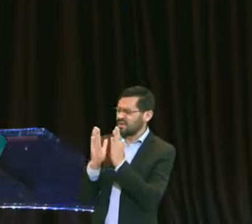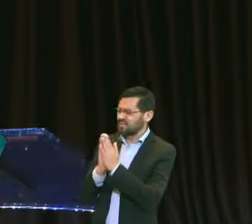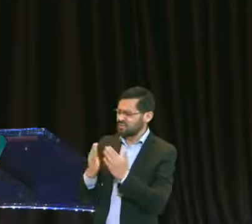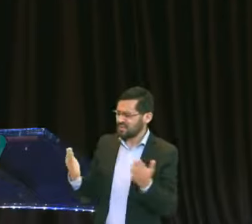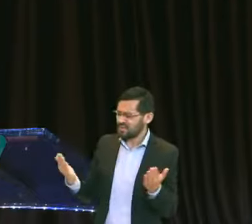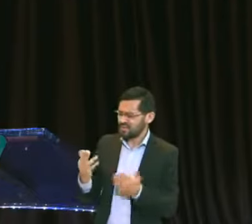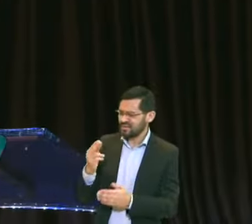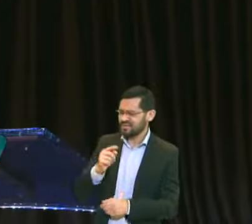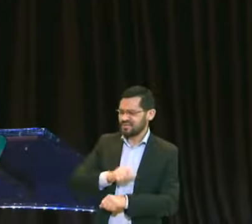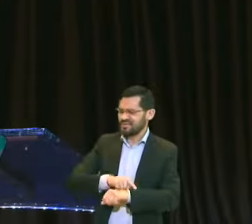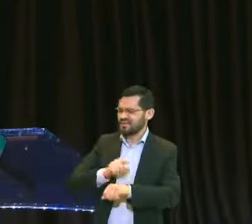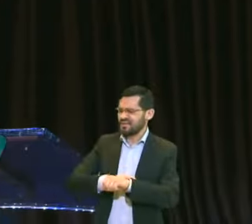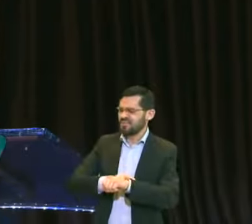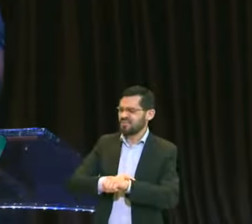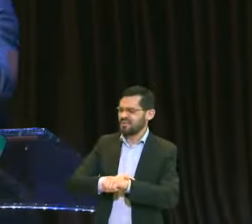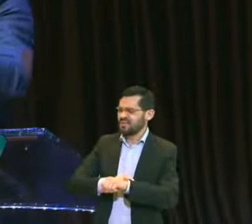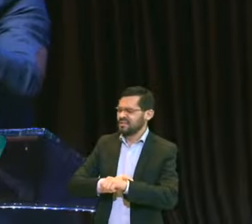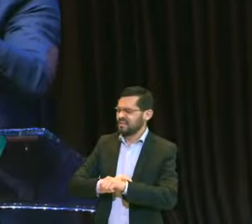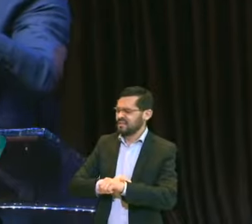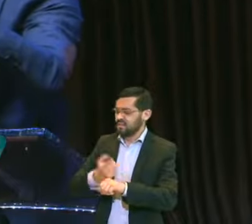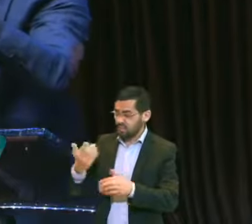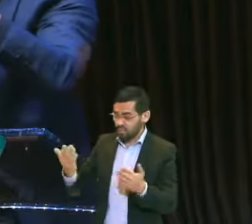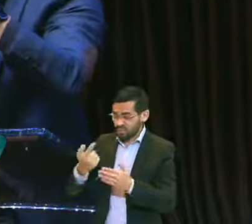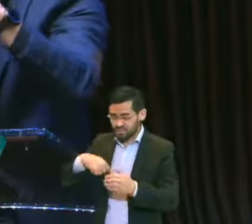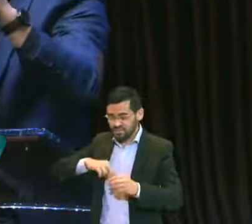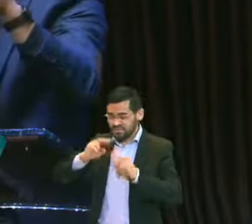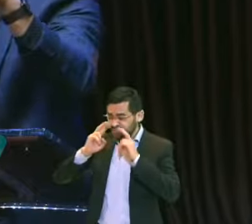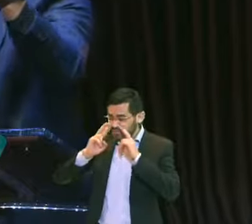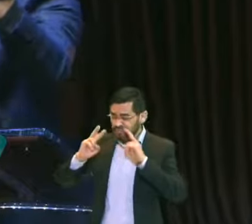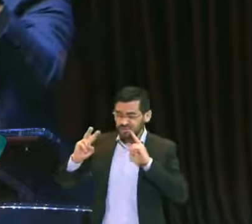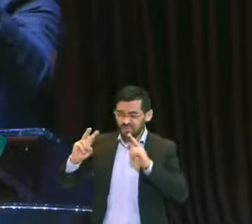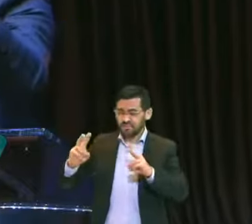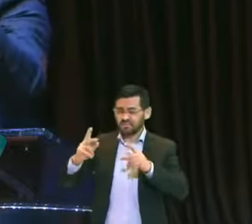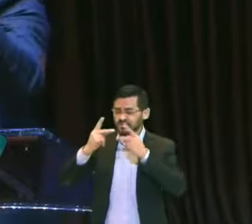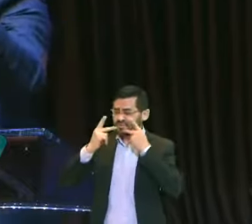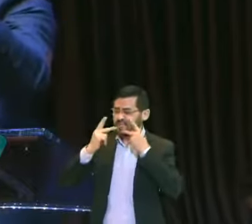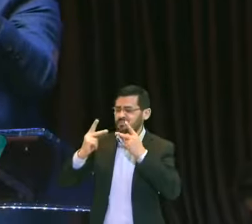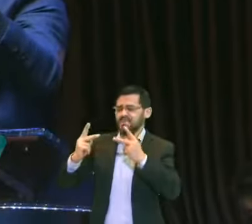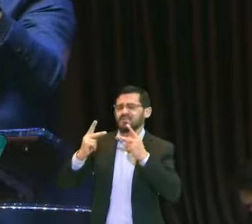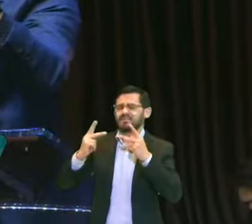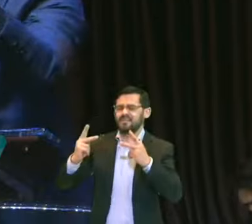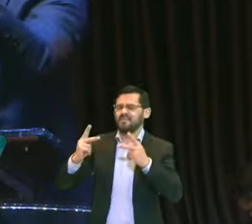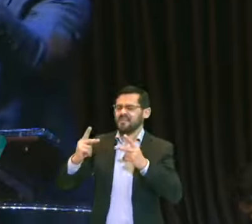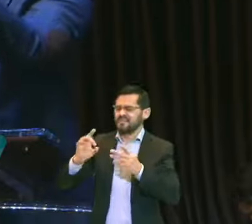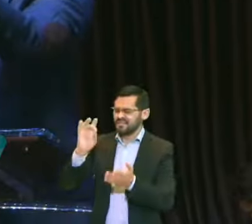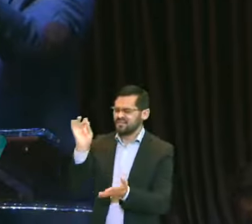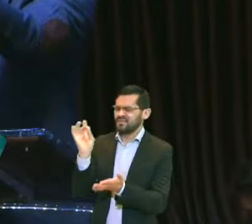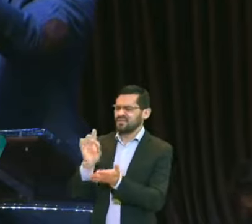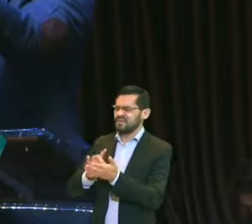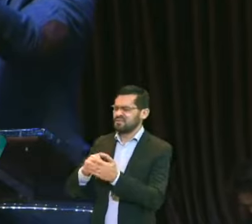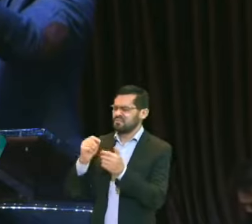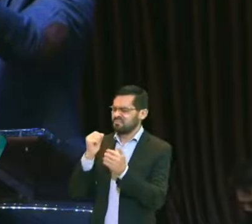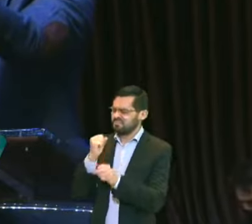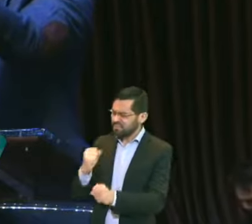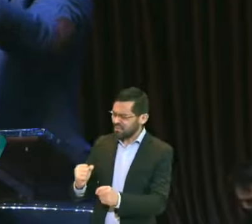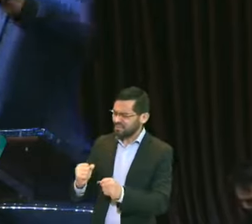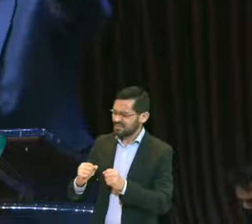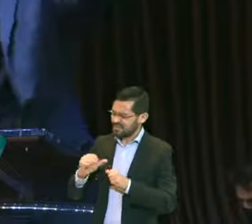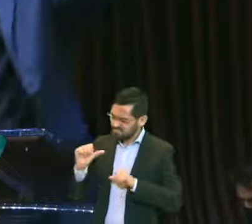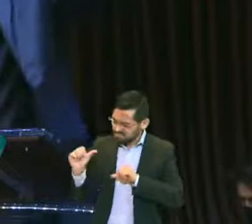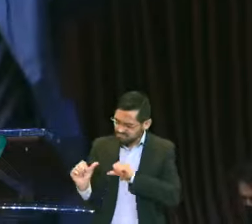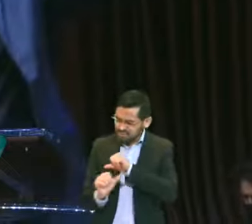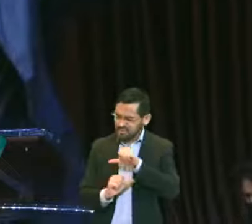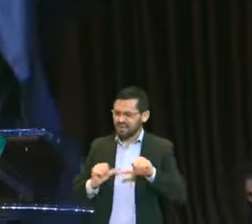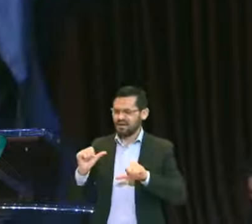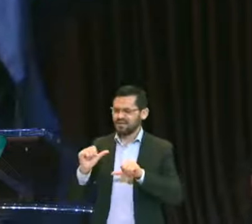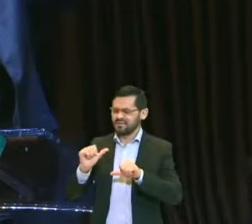é a nossa oração, Pai. Que aquilo que ouvimos hoje, Pai, possa produzir frutos na nossa vida. E